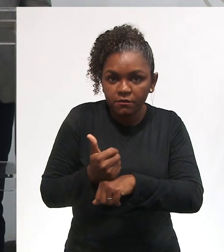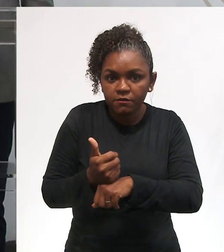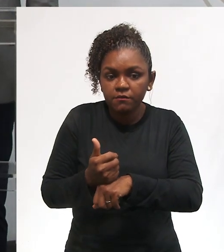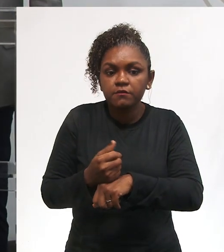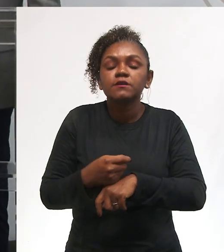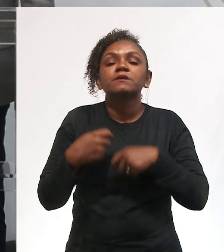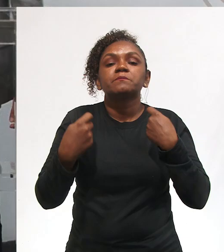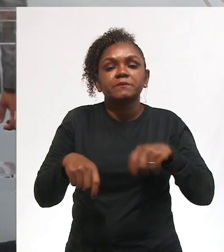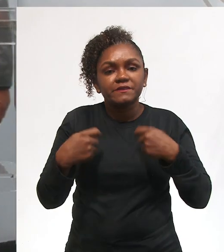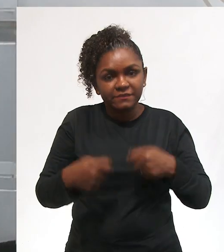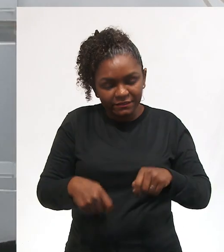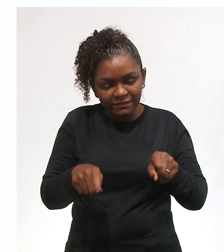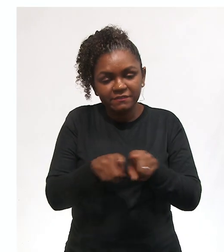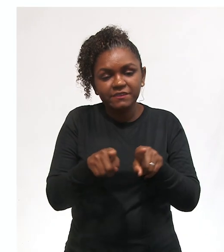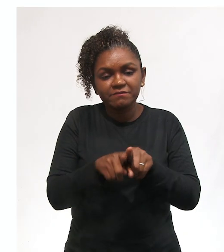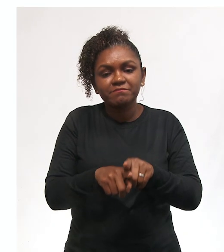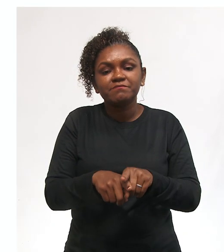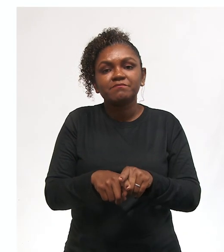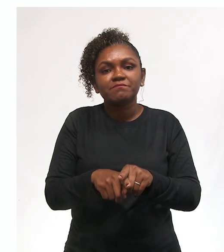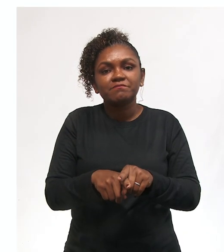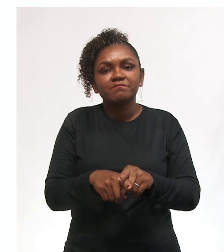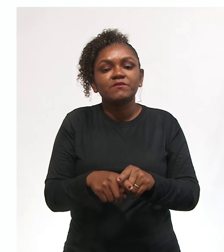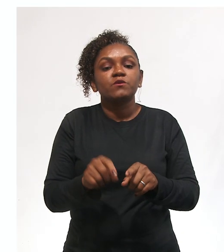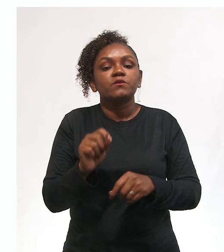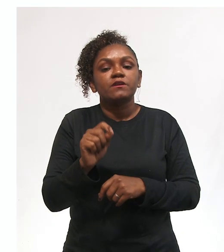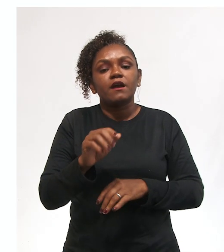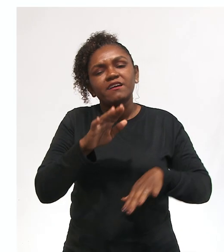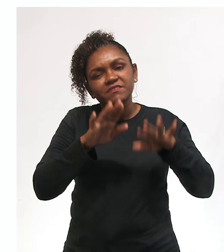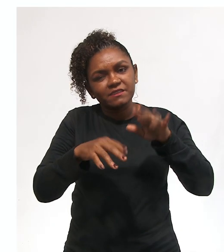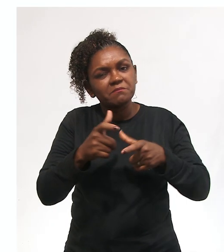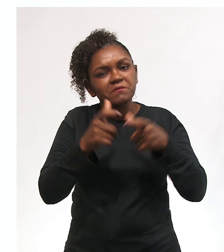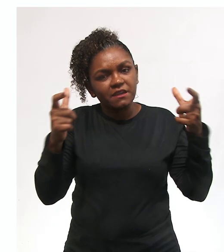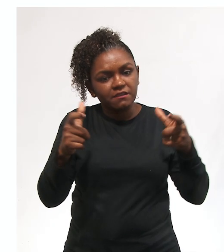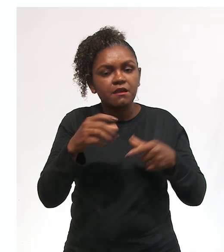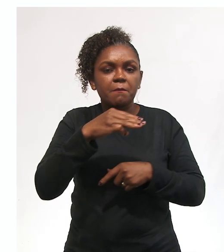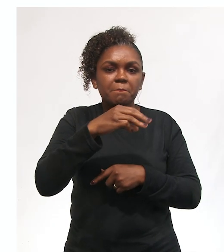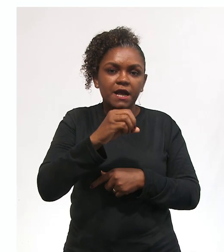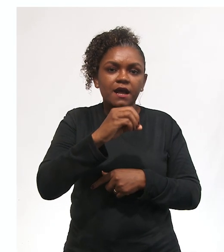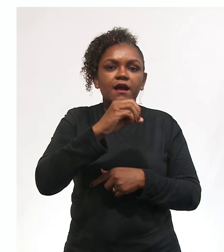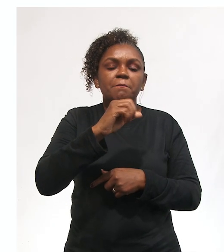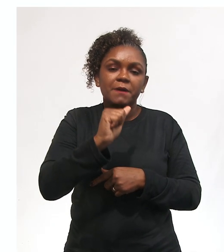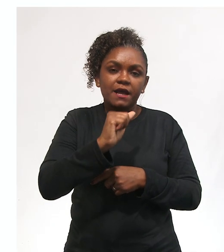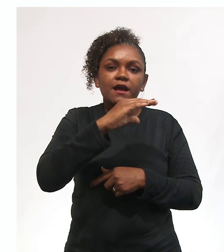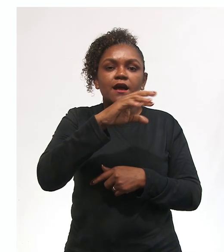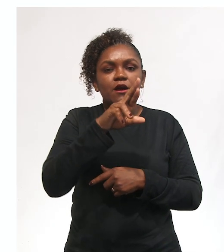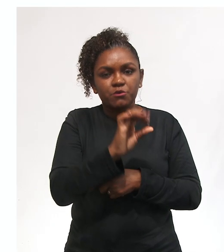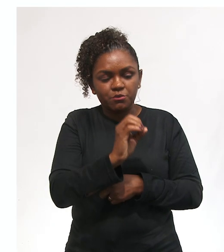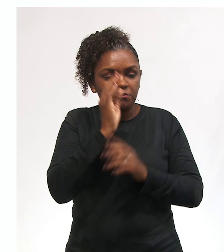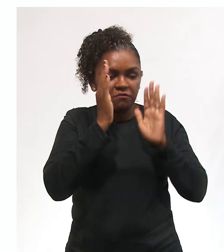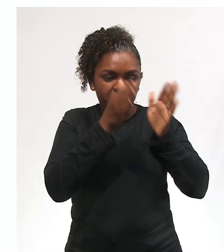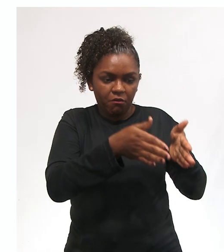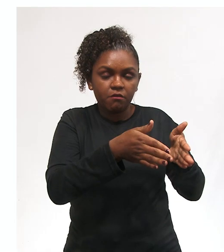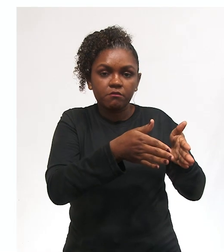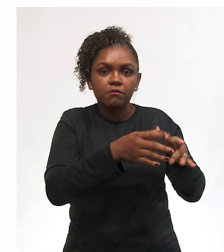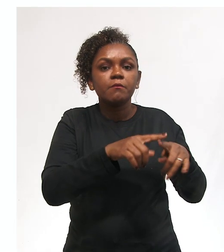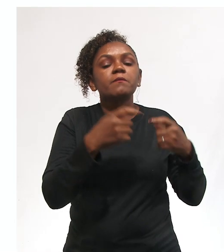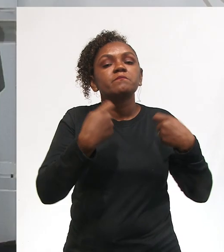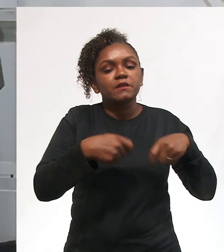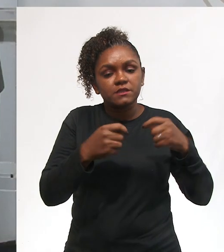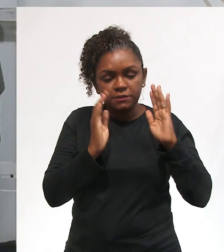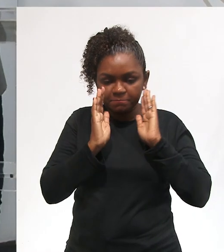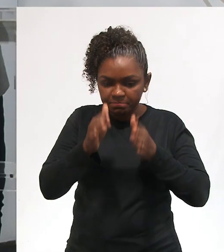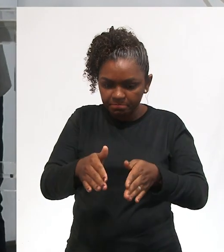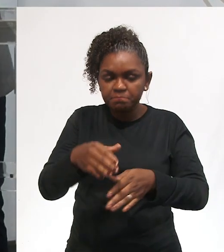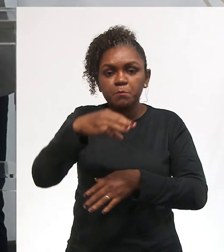micro. Eu sei que a maioria dos professores ficam aqui nessa parte macro, né? Fez aquele todo, eu sei que a gente fica meio cansado, poxa, é